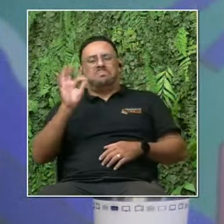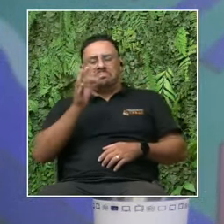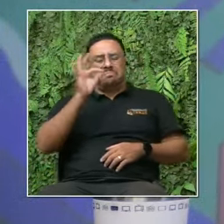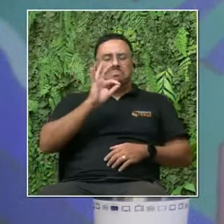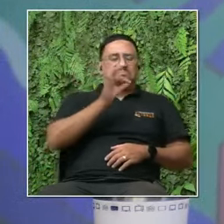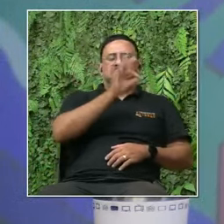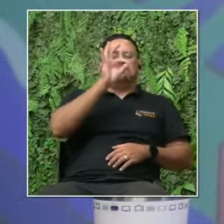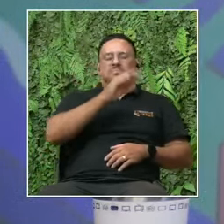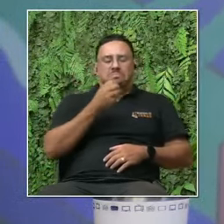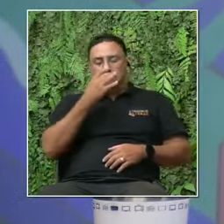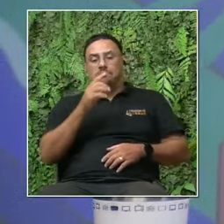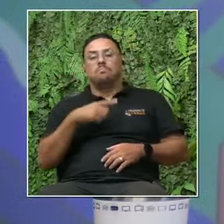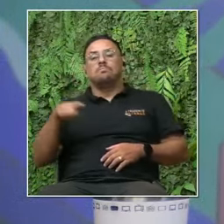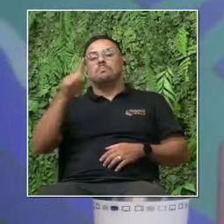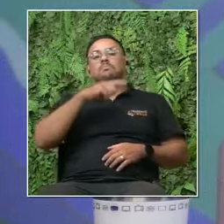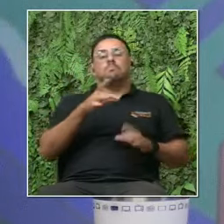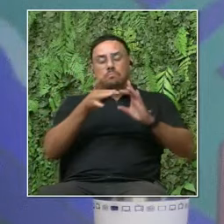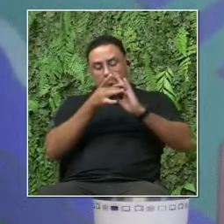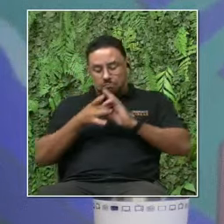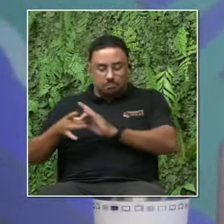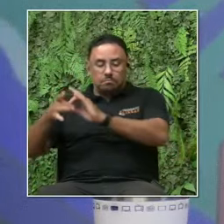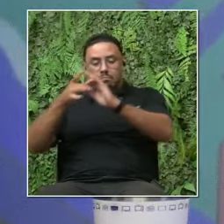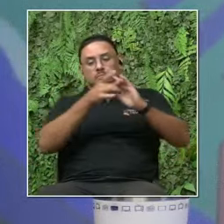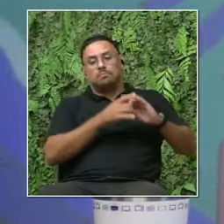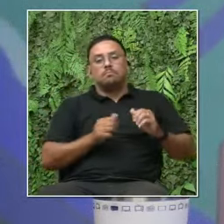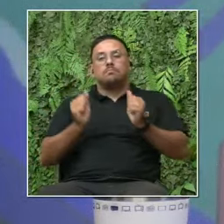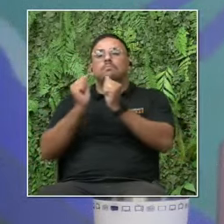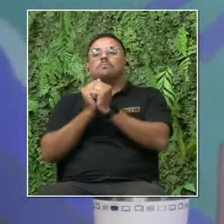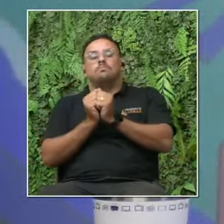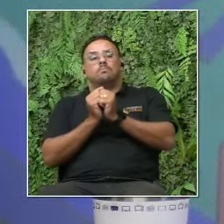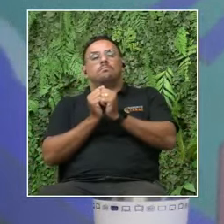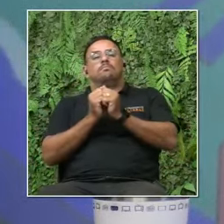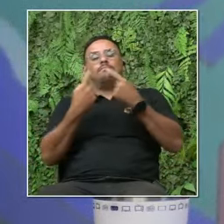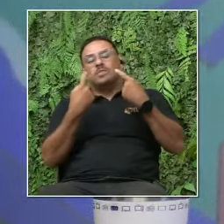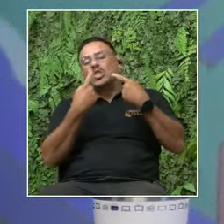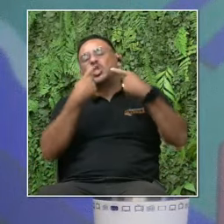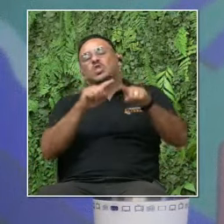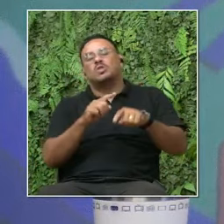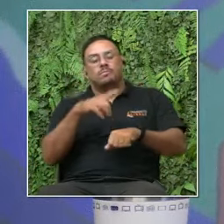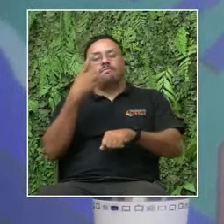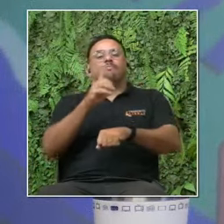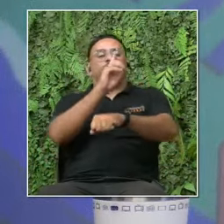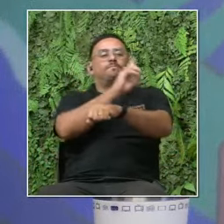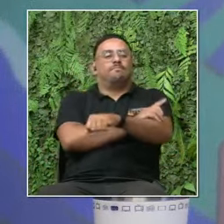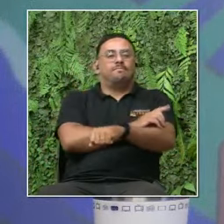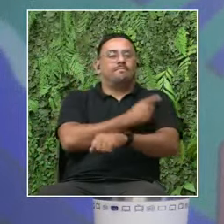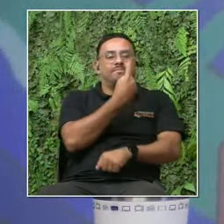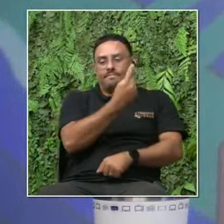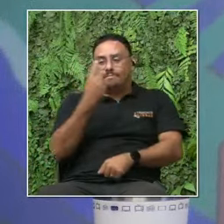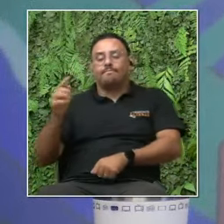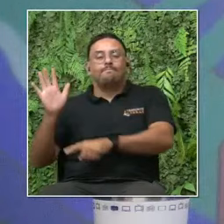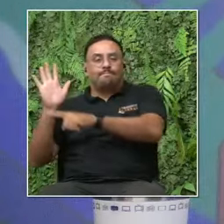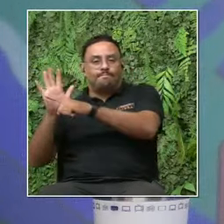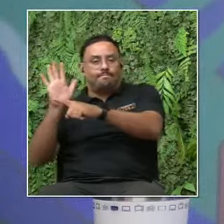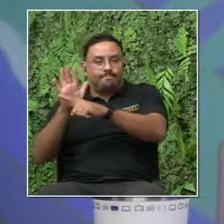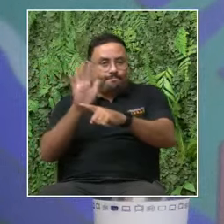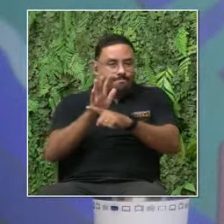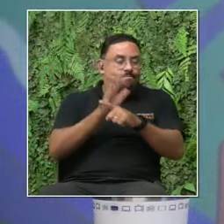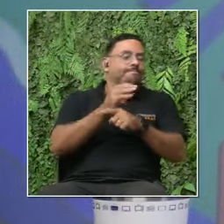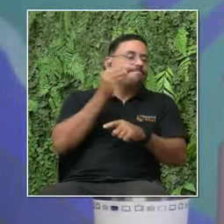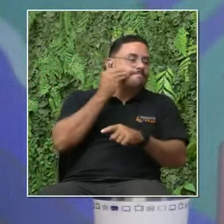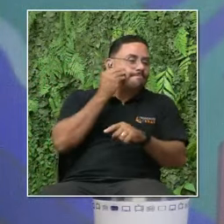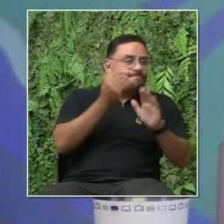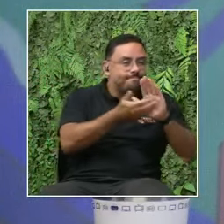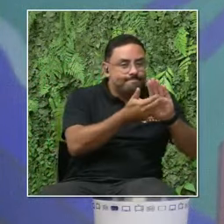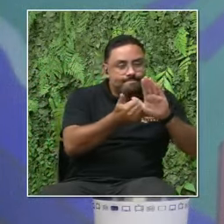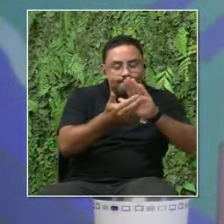todos nos juntar para lutar com contra dengue cada um fazendo a sua parte cada um tentando eliminar os